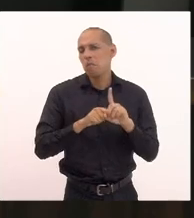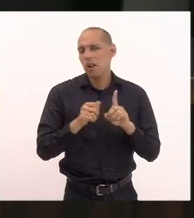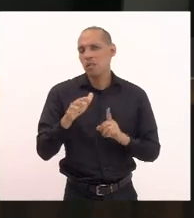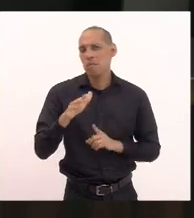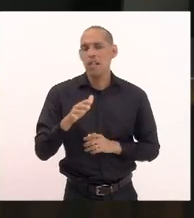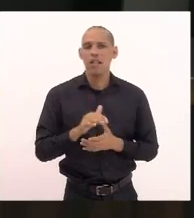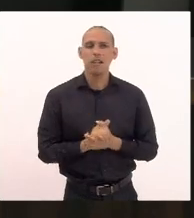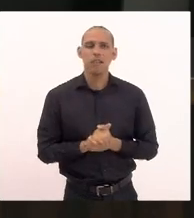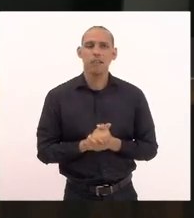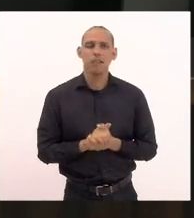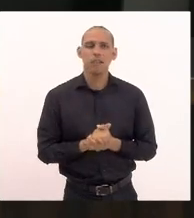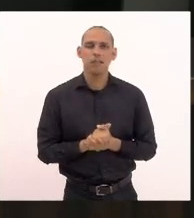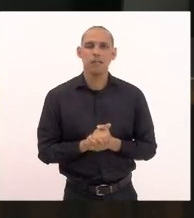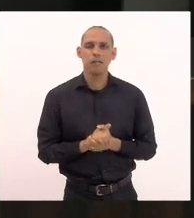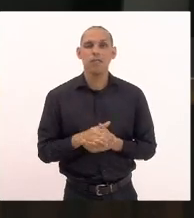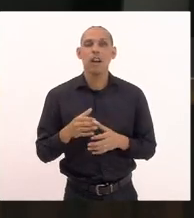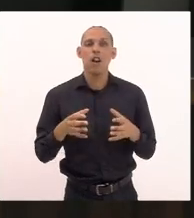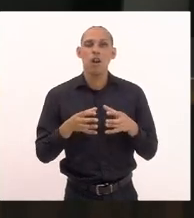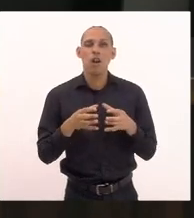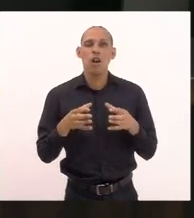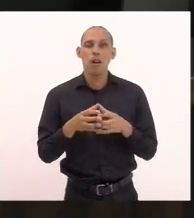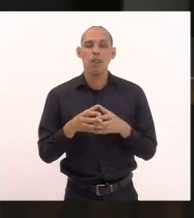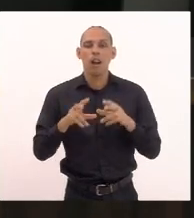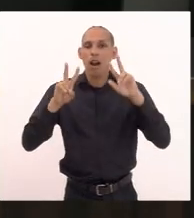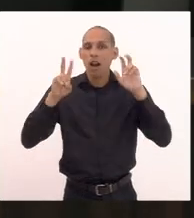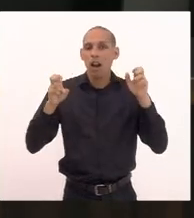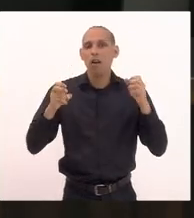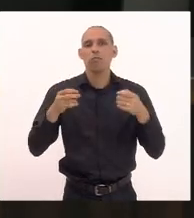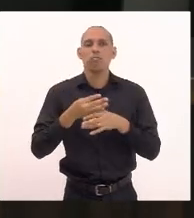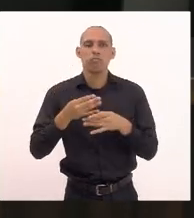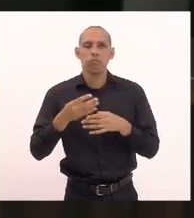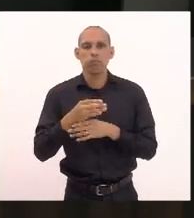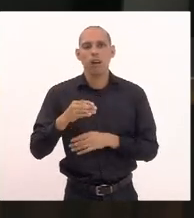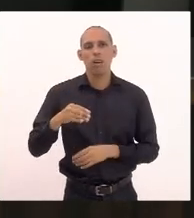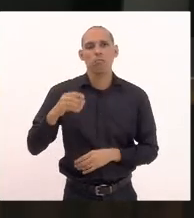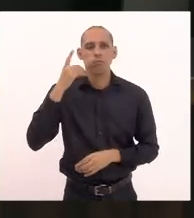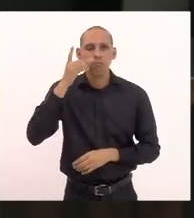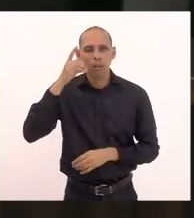Pela Comissão de Assuntos Municipais e Desenvolvimento Regional, deputada Tia Ju.